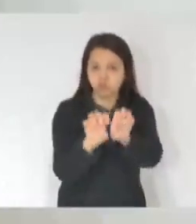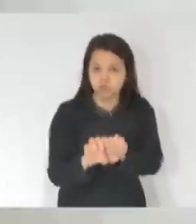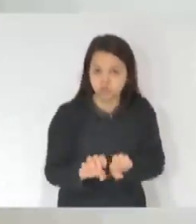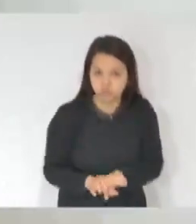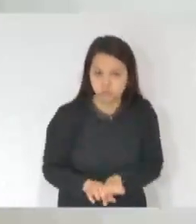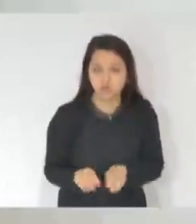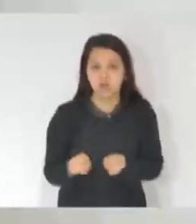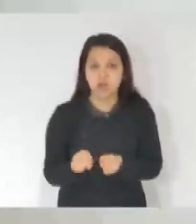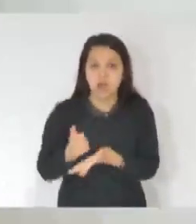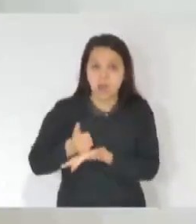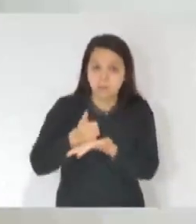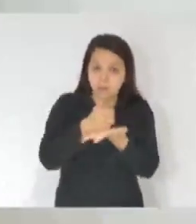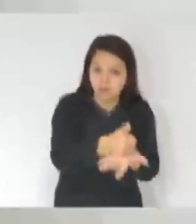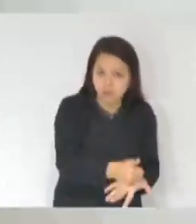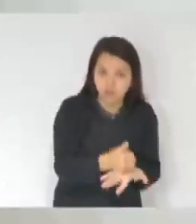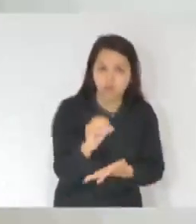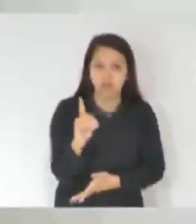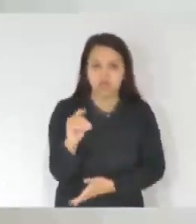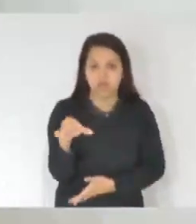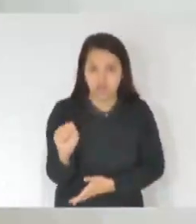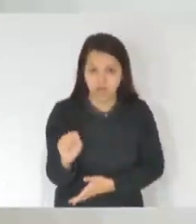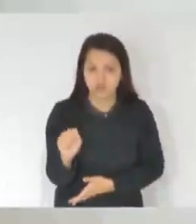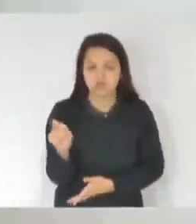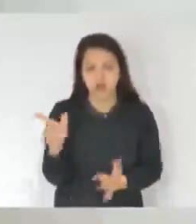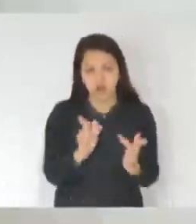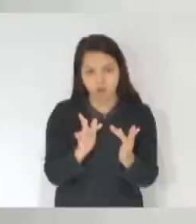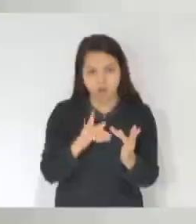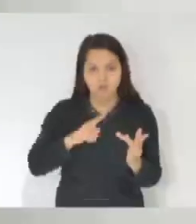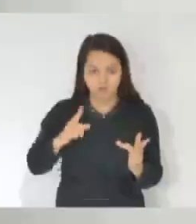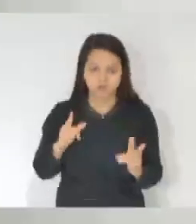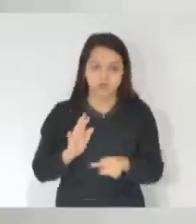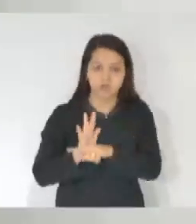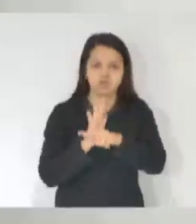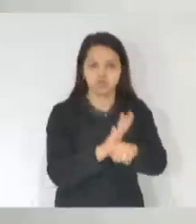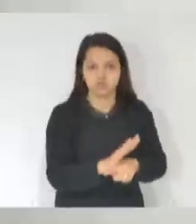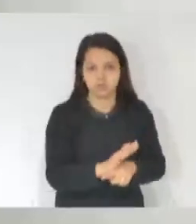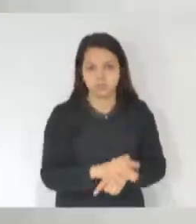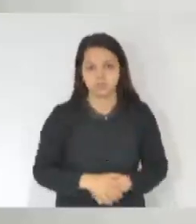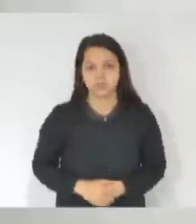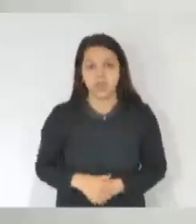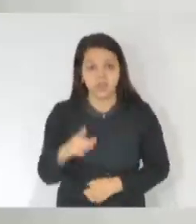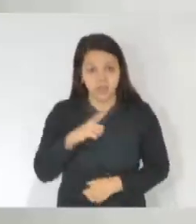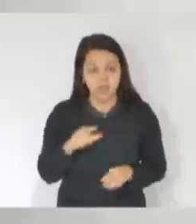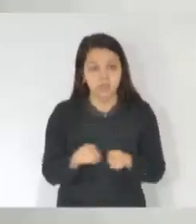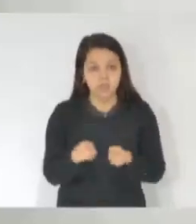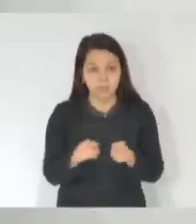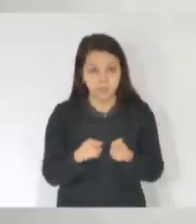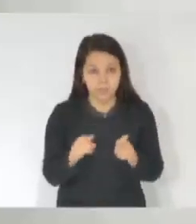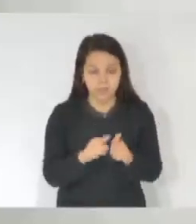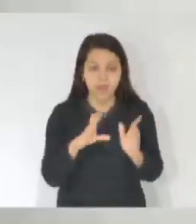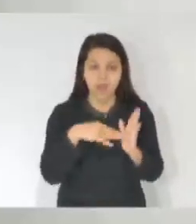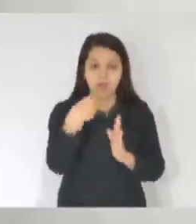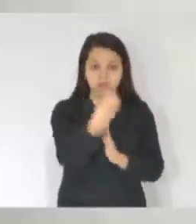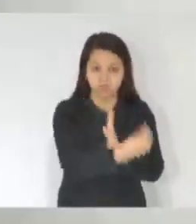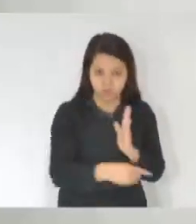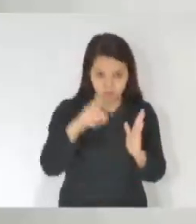ODSs com os quais eles se identificam. E nós temos aí uma agenda falando sobre